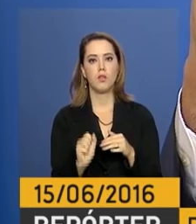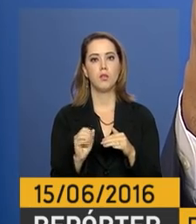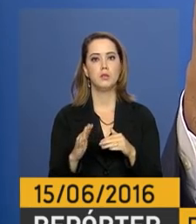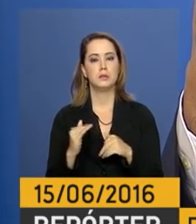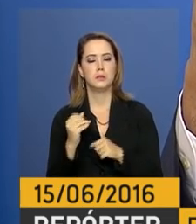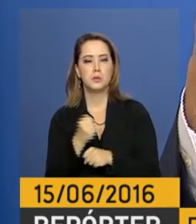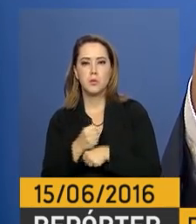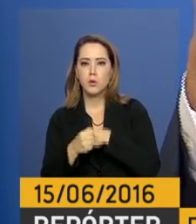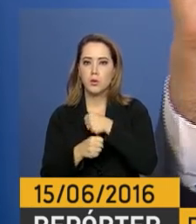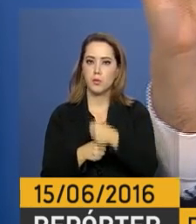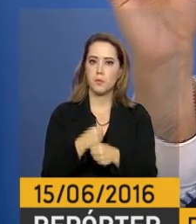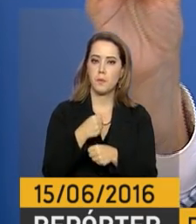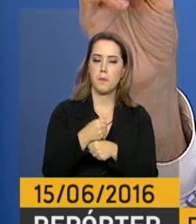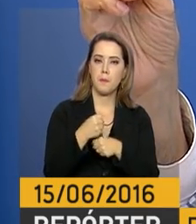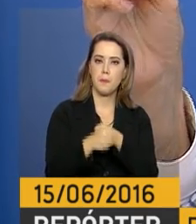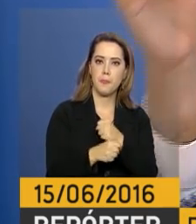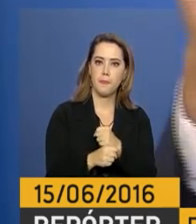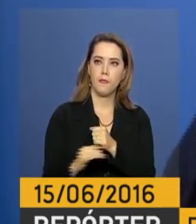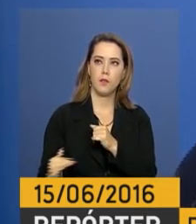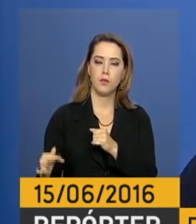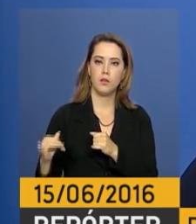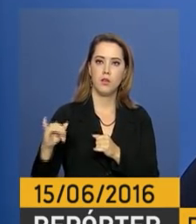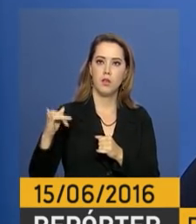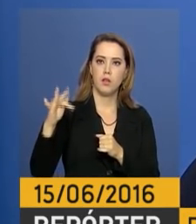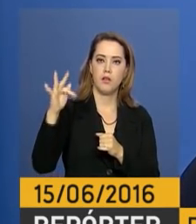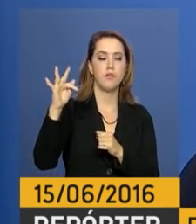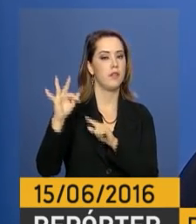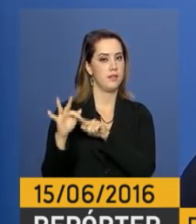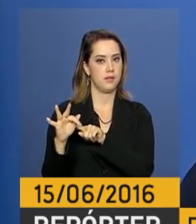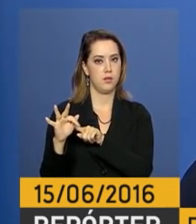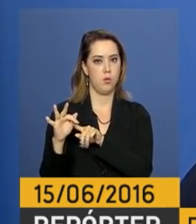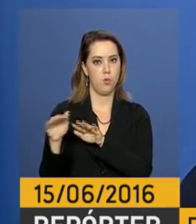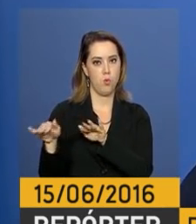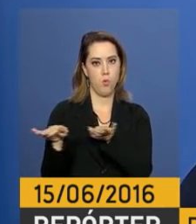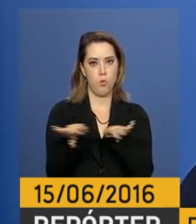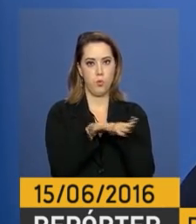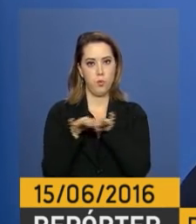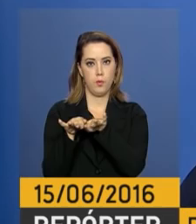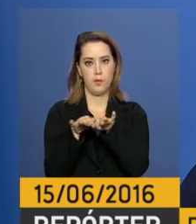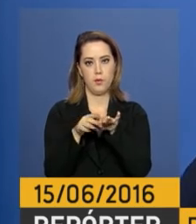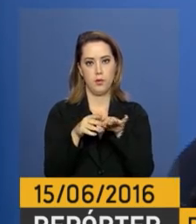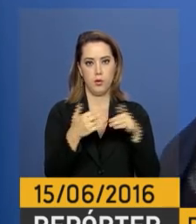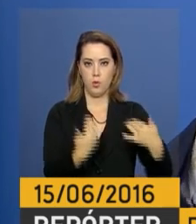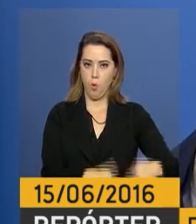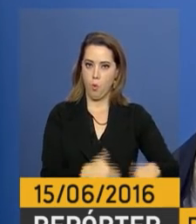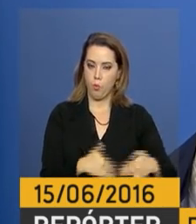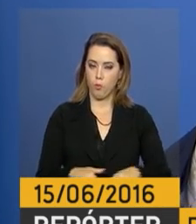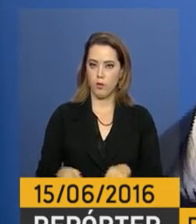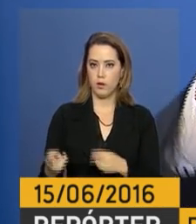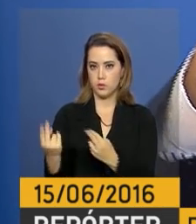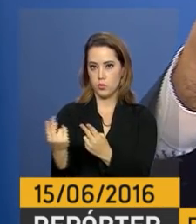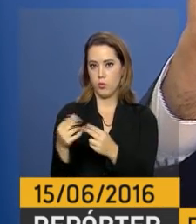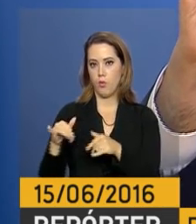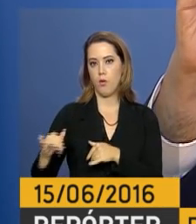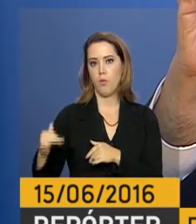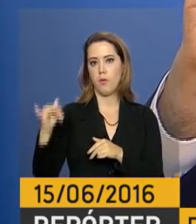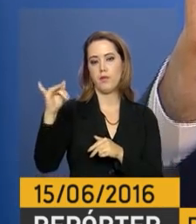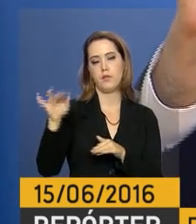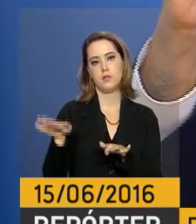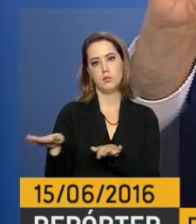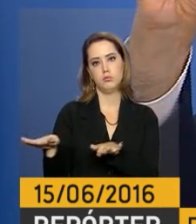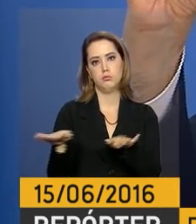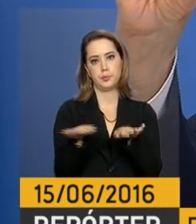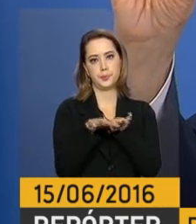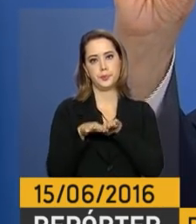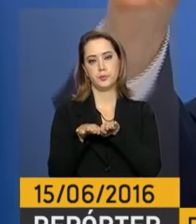cada ano equivalente à inflação do ano anterior. Portanto, eh,